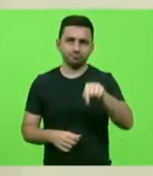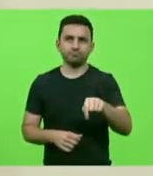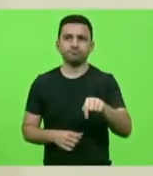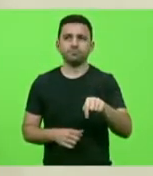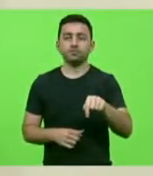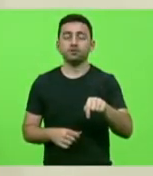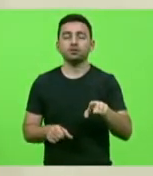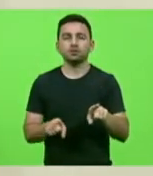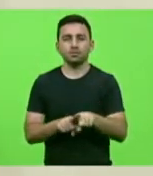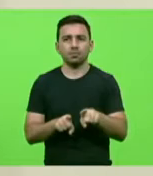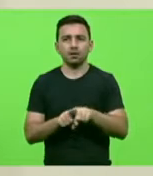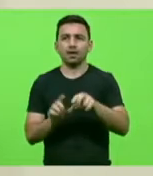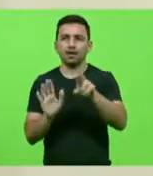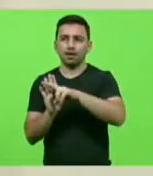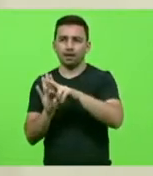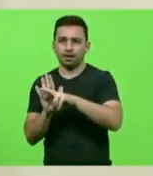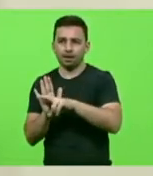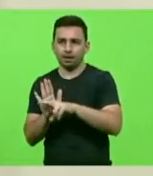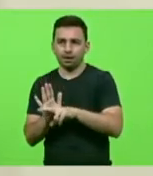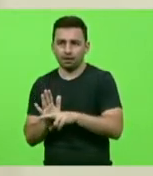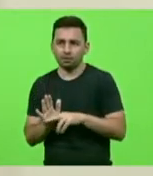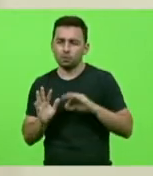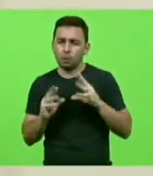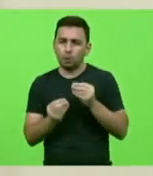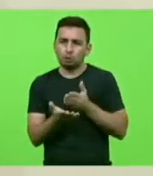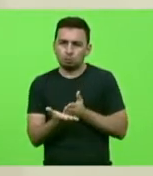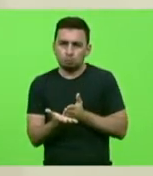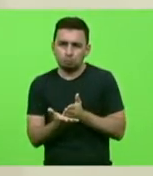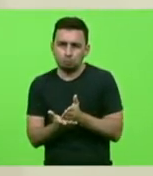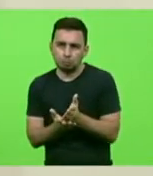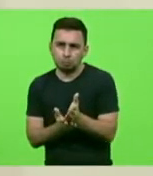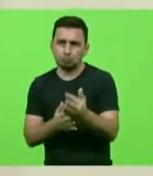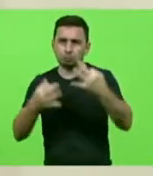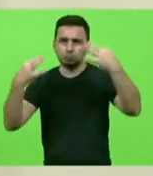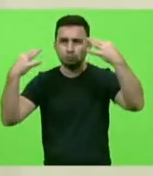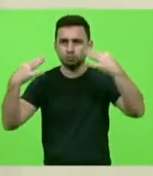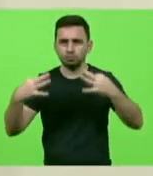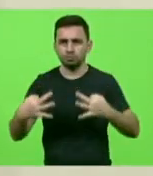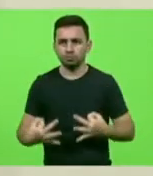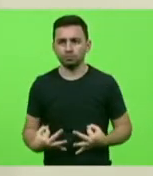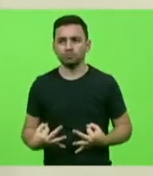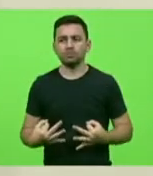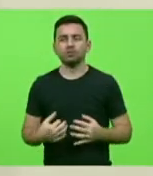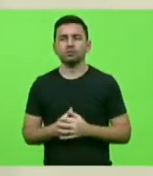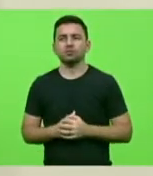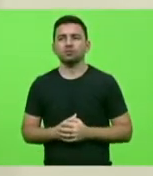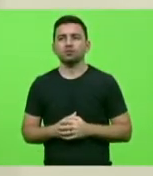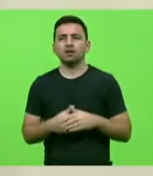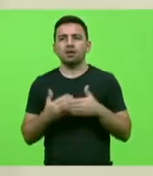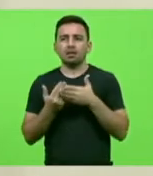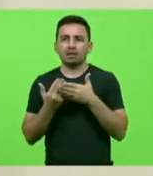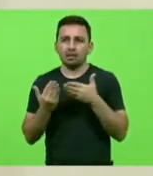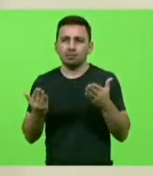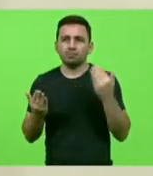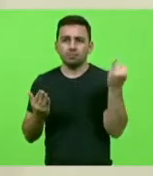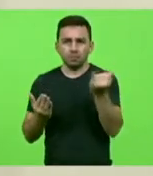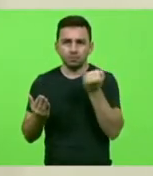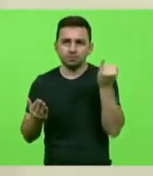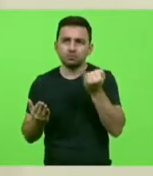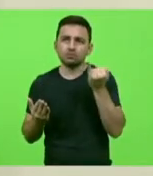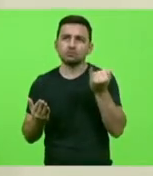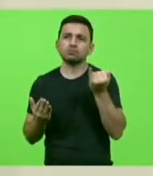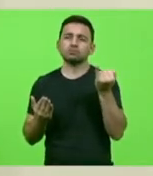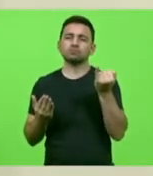do escotismo, de retidão, de conduta, são muito importantes para que